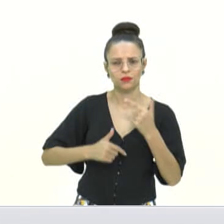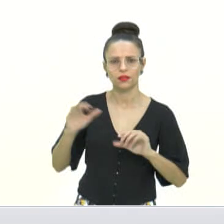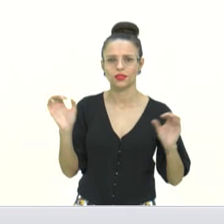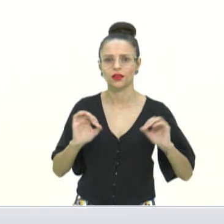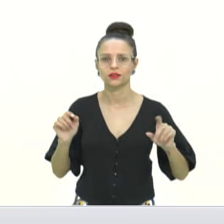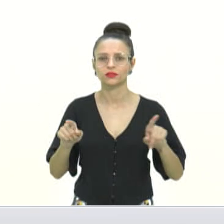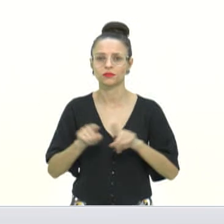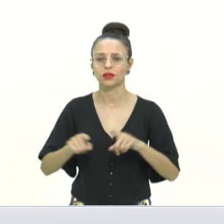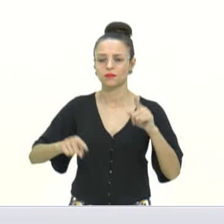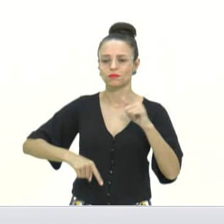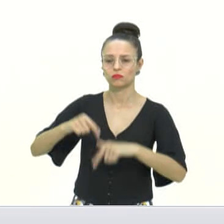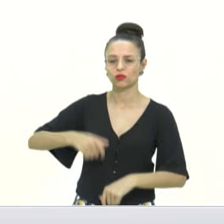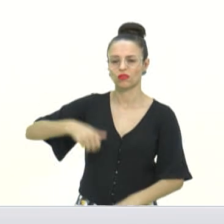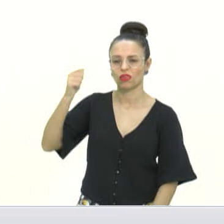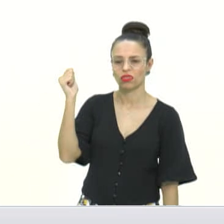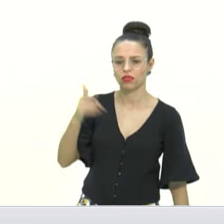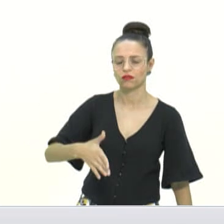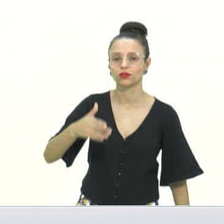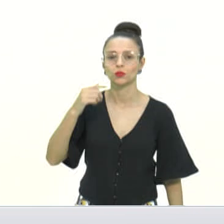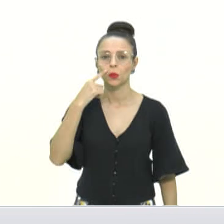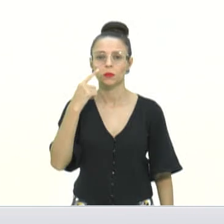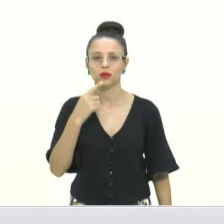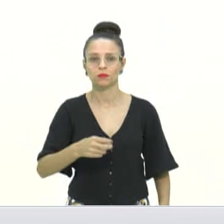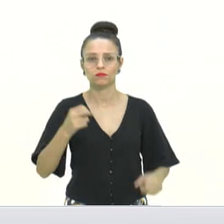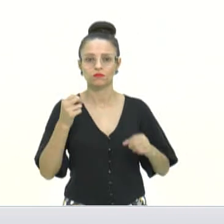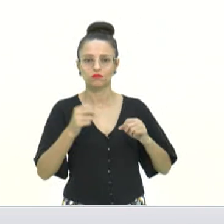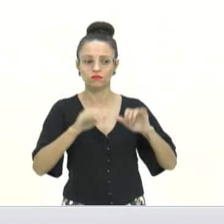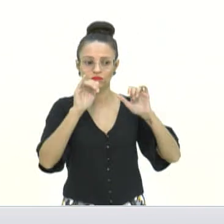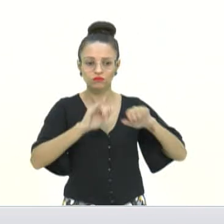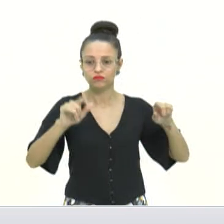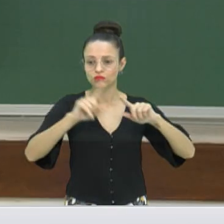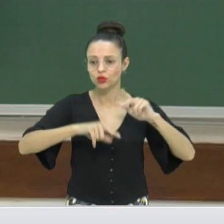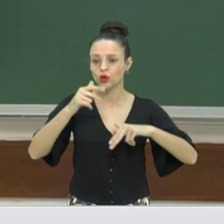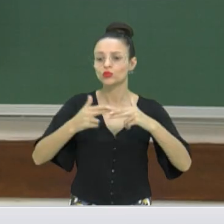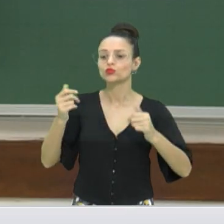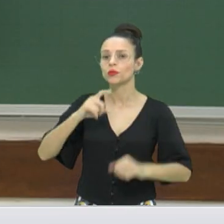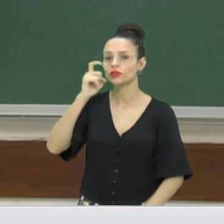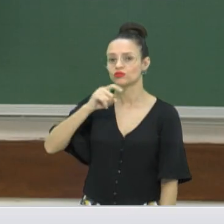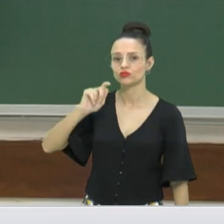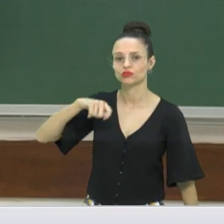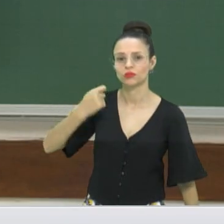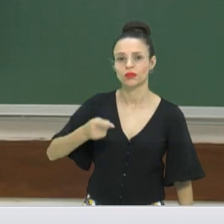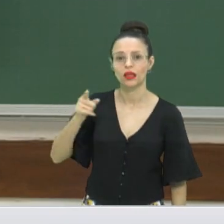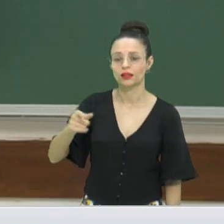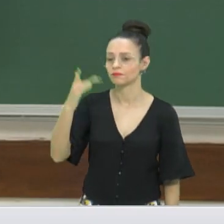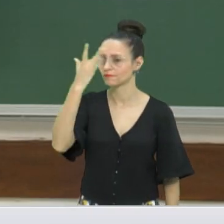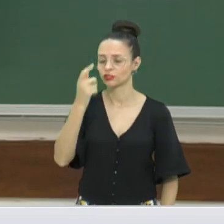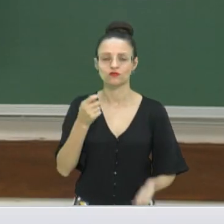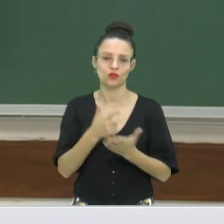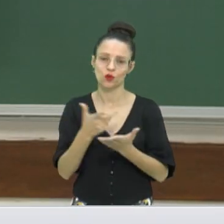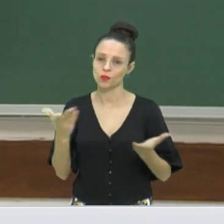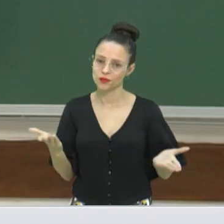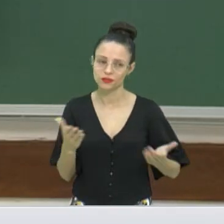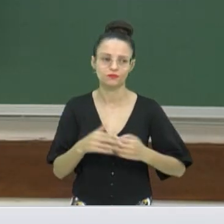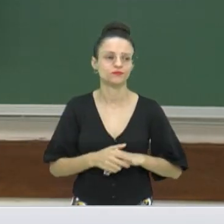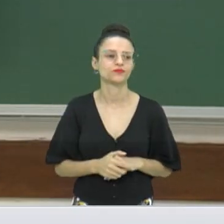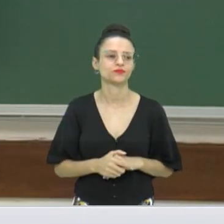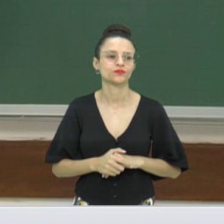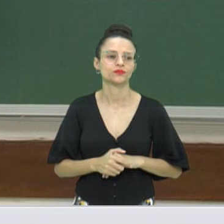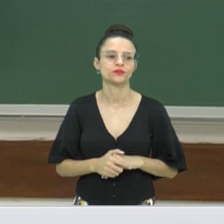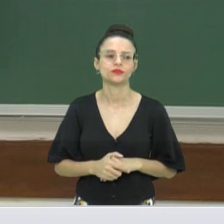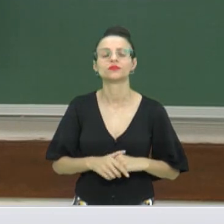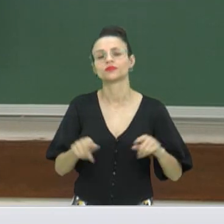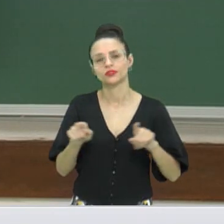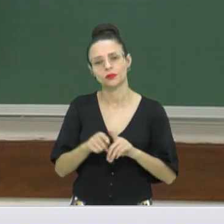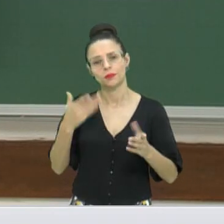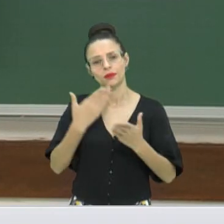produto rechaçado. Então, eu vendo um produto, colocar uma notícia mentirosa, e o que as pessoas vão fazer com o meu produto? Não vão comprar. Vão